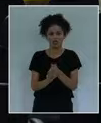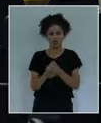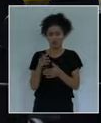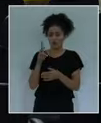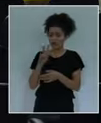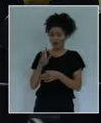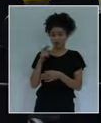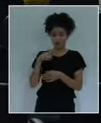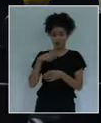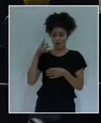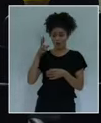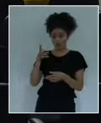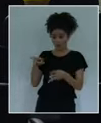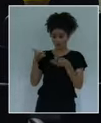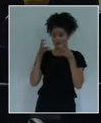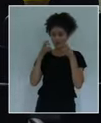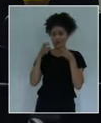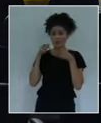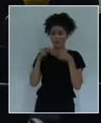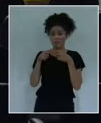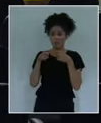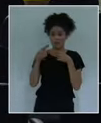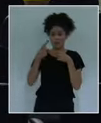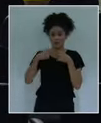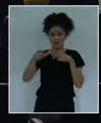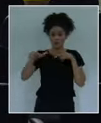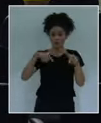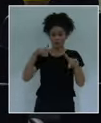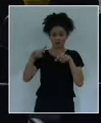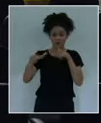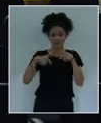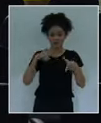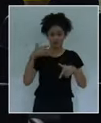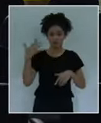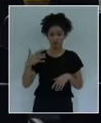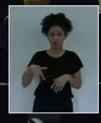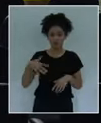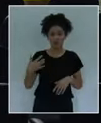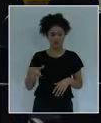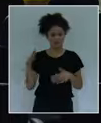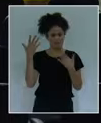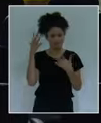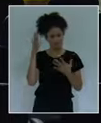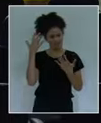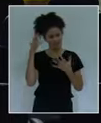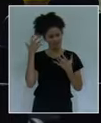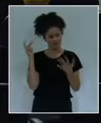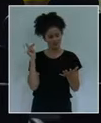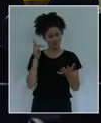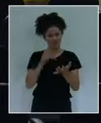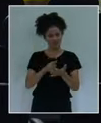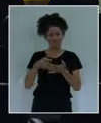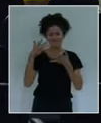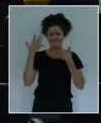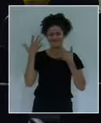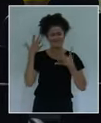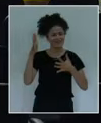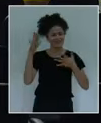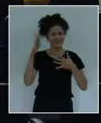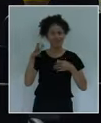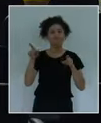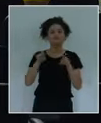têm que passar para a prefeitura, para alguém também estar tomando a providência. Você está de parabéns, Cícero, de coração mesmo. Obrigado. E parabéns mesmo ao